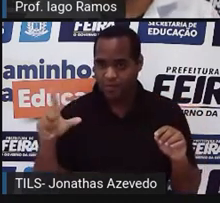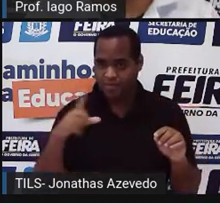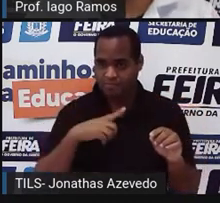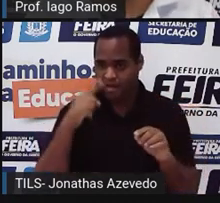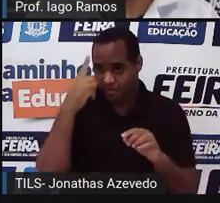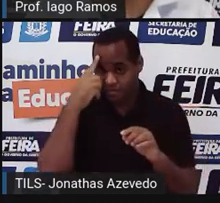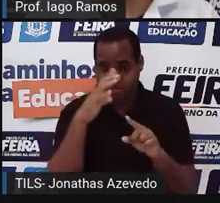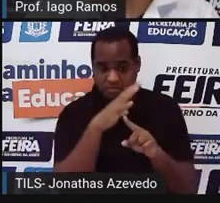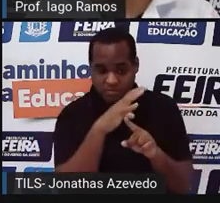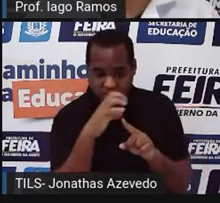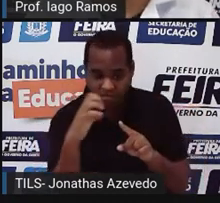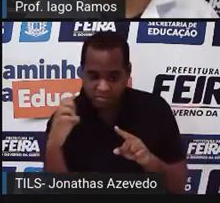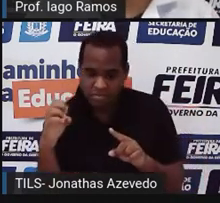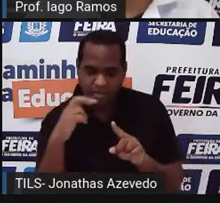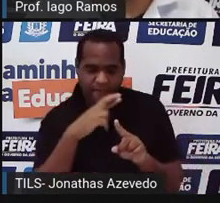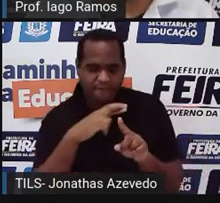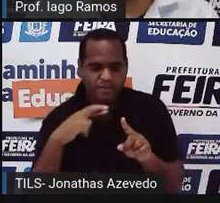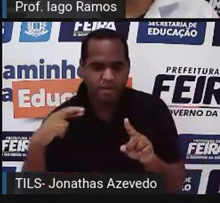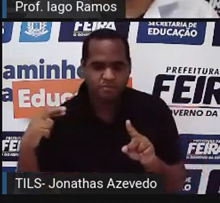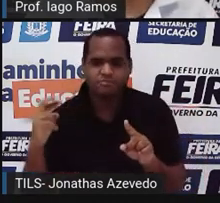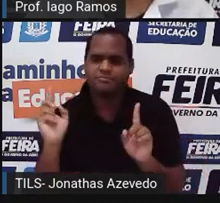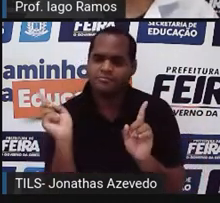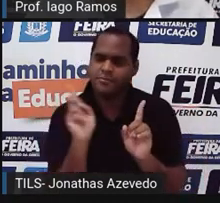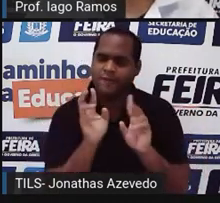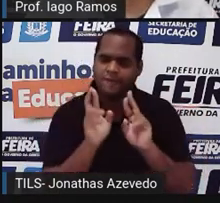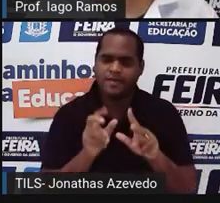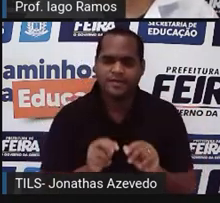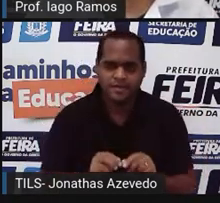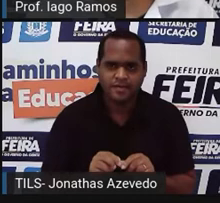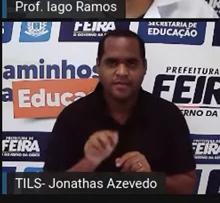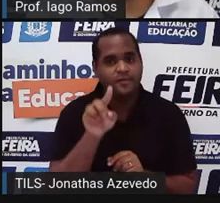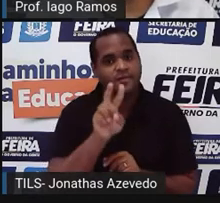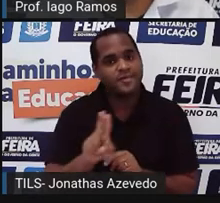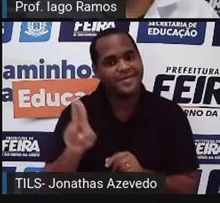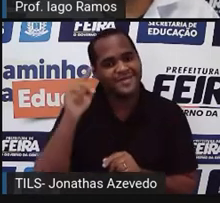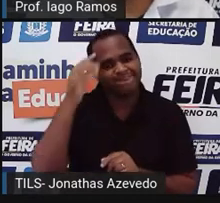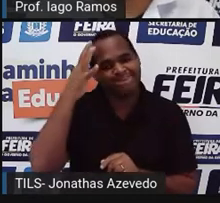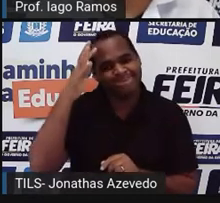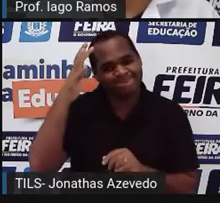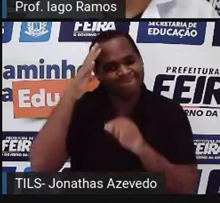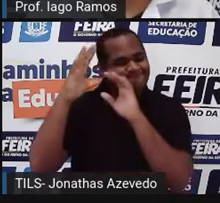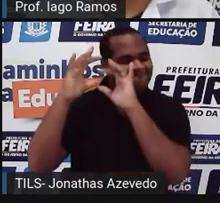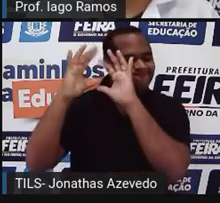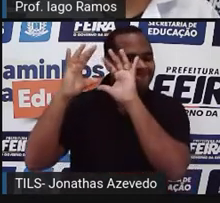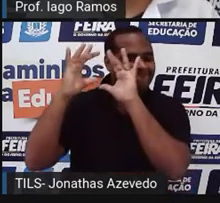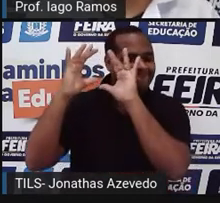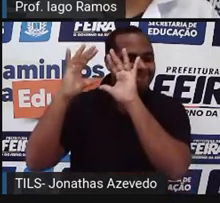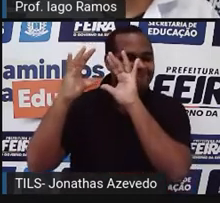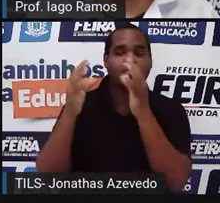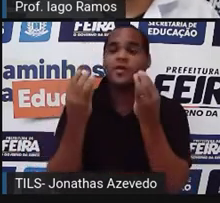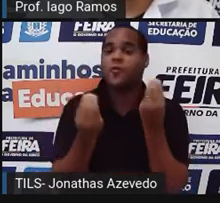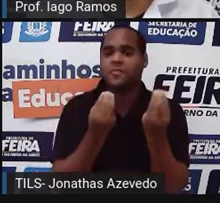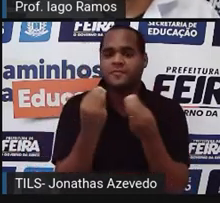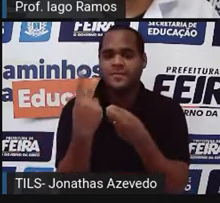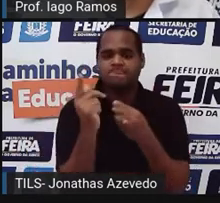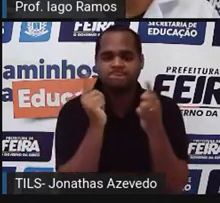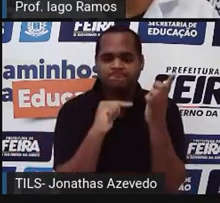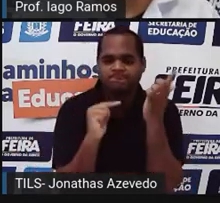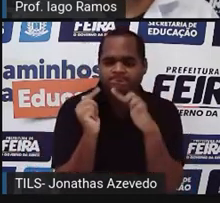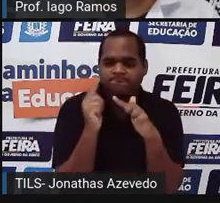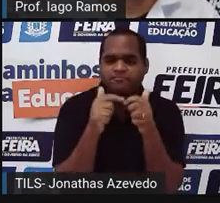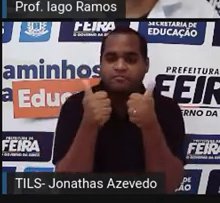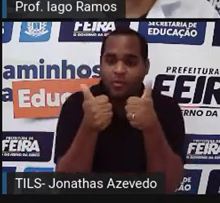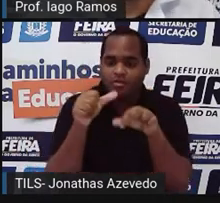reflexão, tá bom? Tenta fazer aí, usa um pouco da sua criatividade e vê como é que você pode fazer